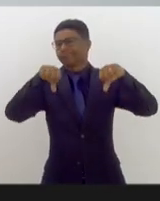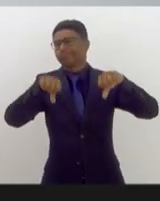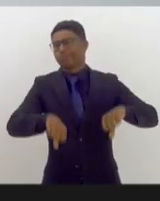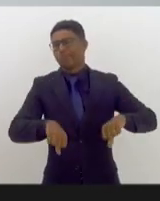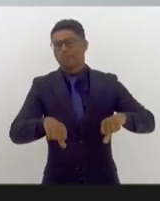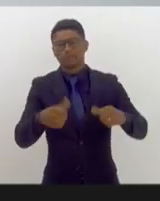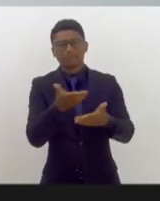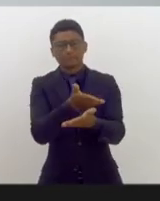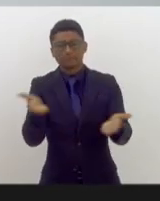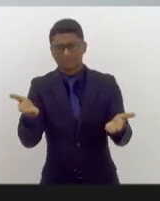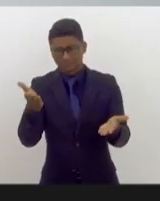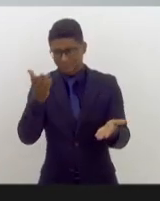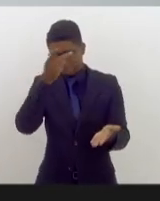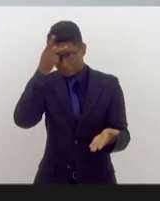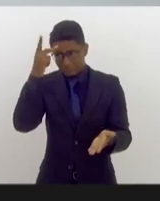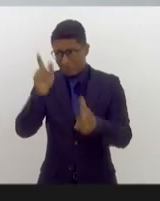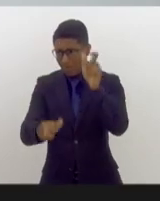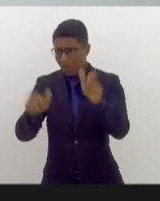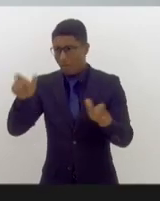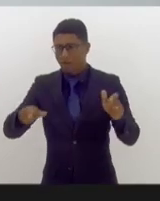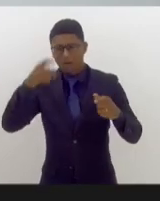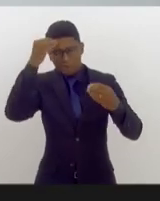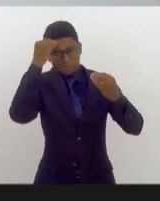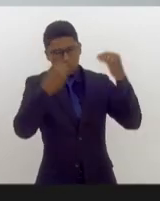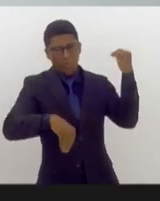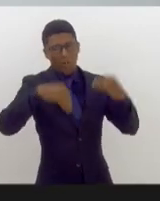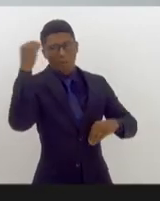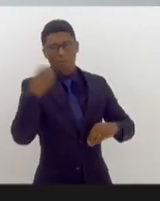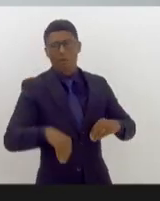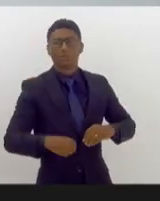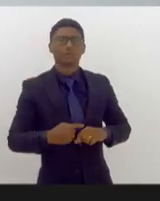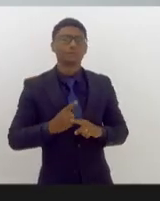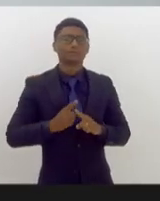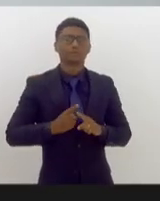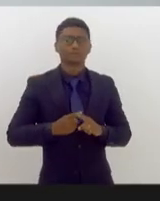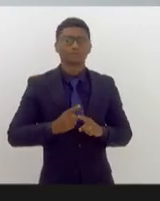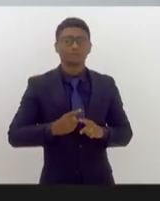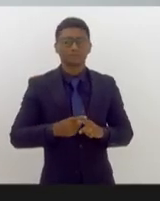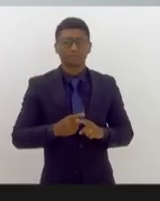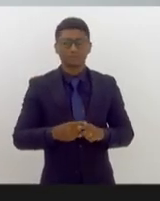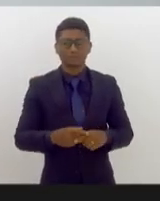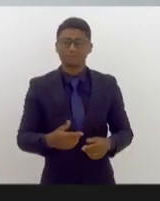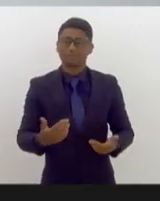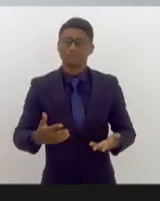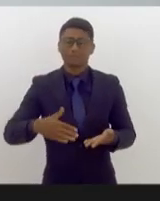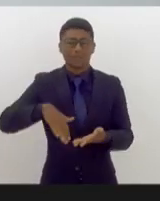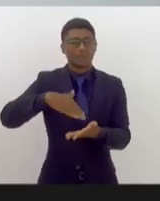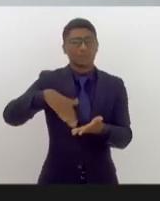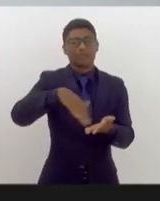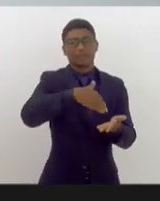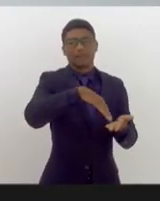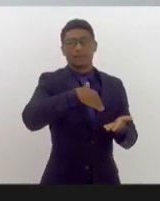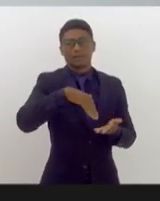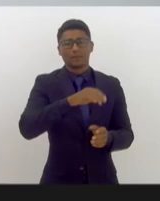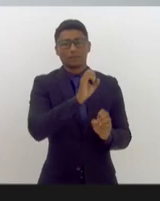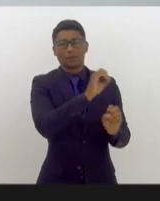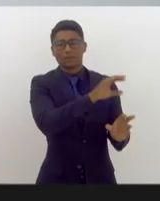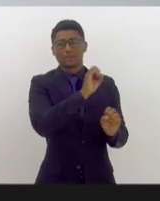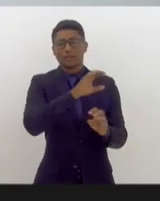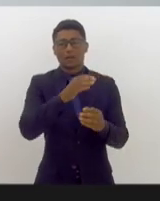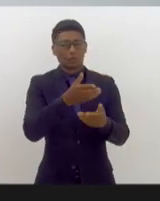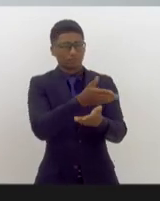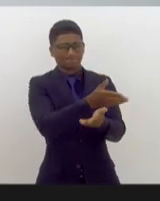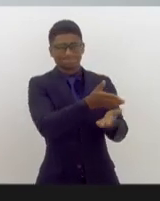desse processo está nas lógicas gerencialistas das secretarias de educação,